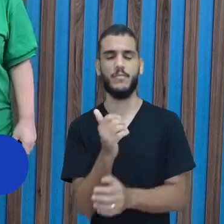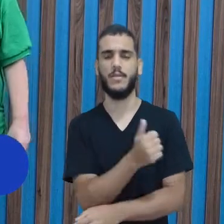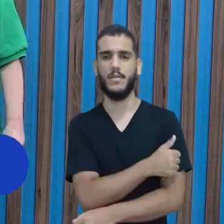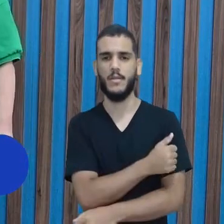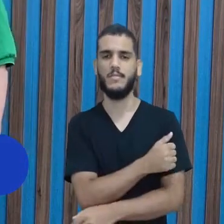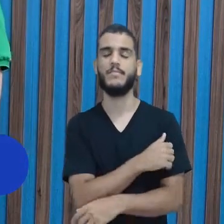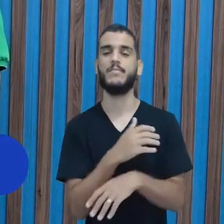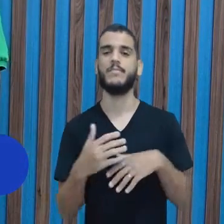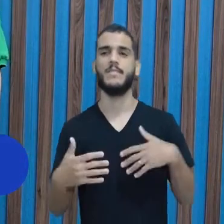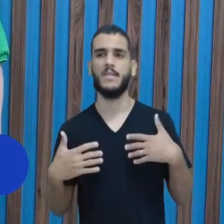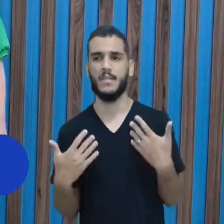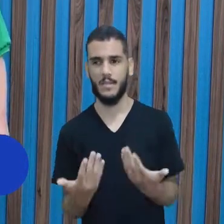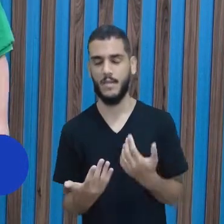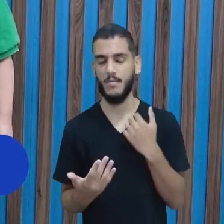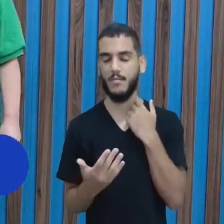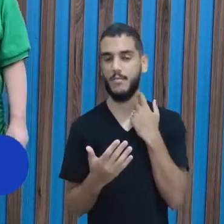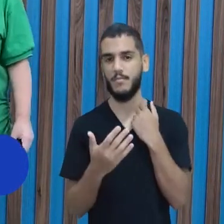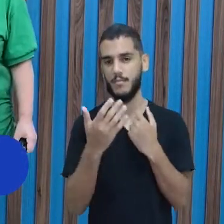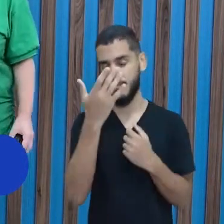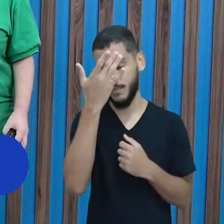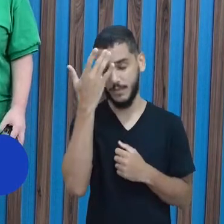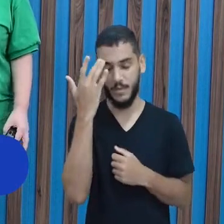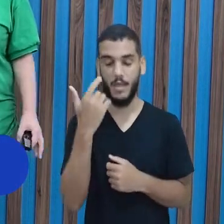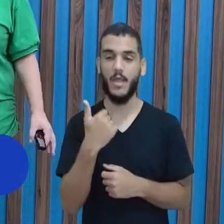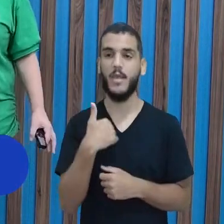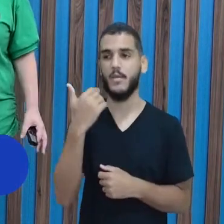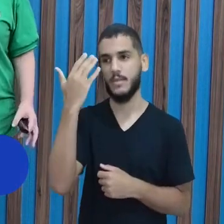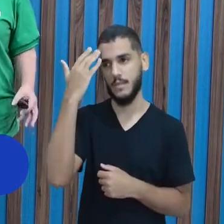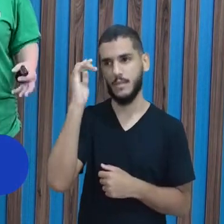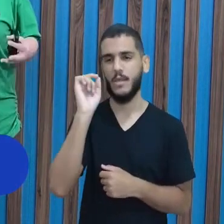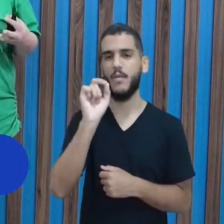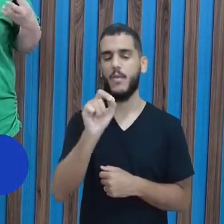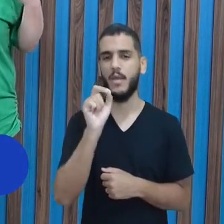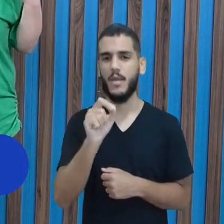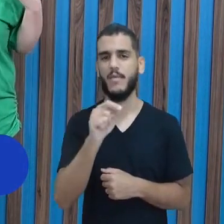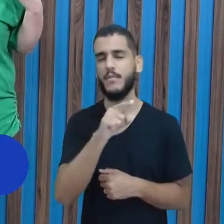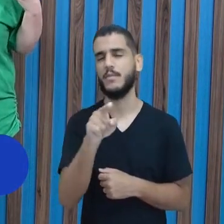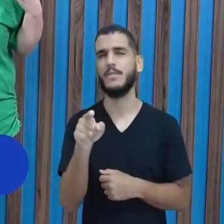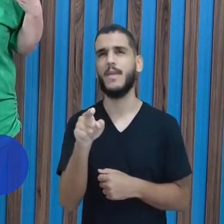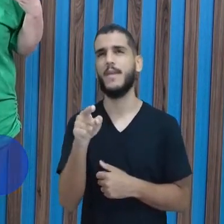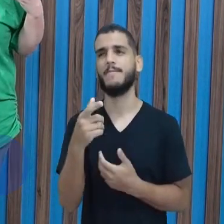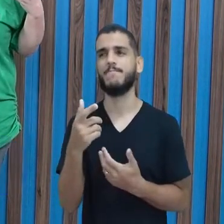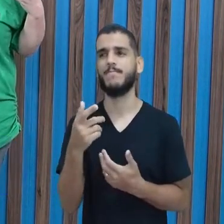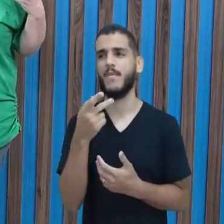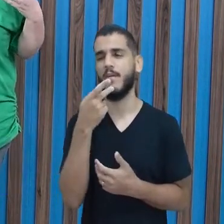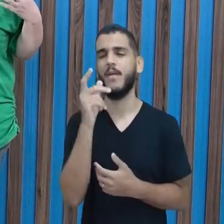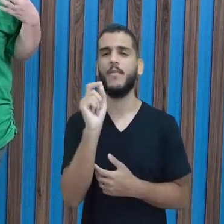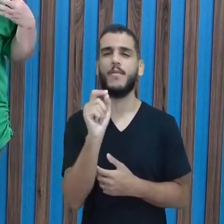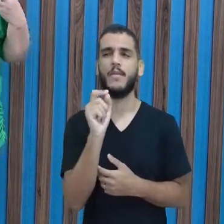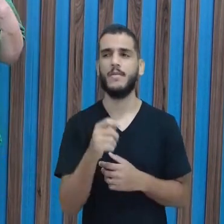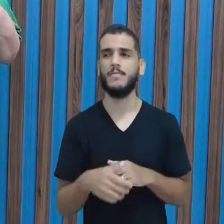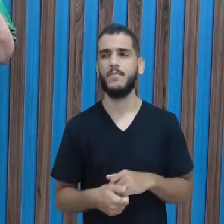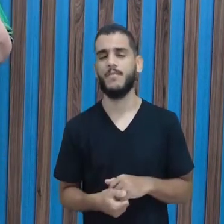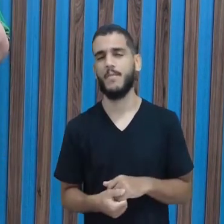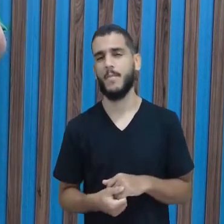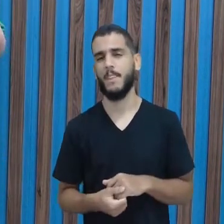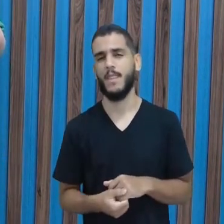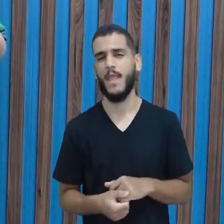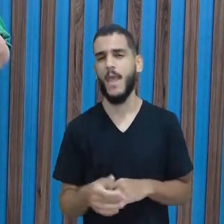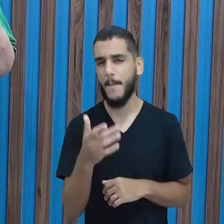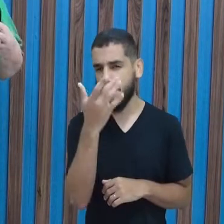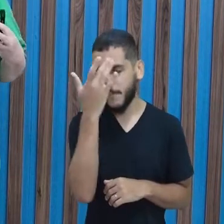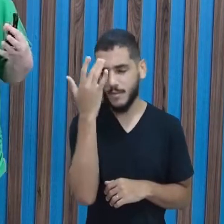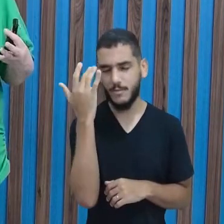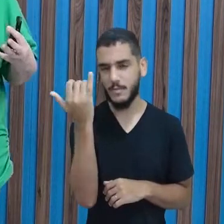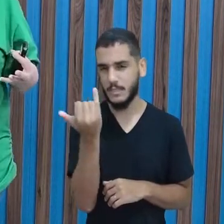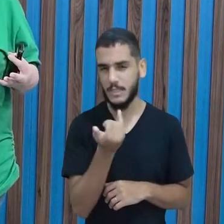Pois é. Gente, eu sei que aí você diz assim, Mas alguém disse a mim que a